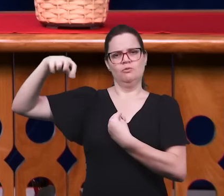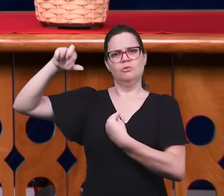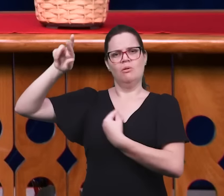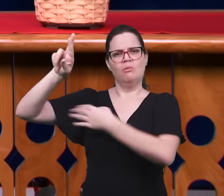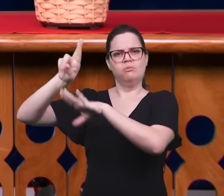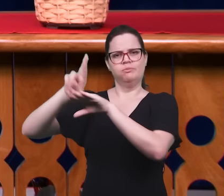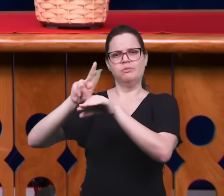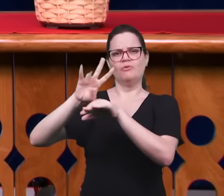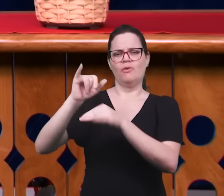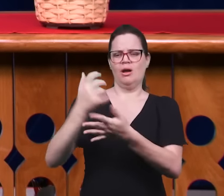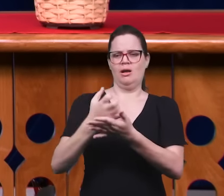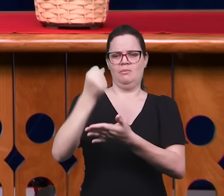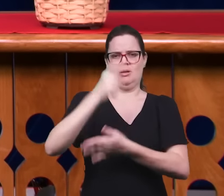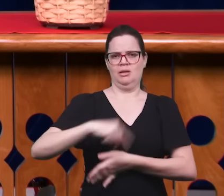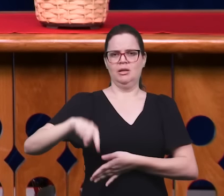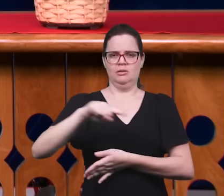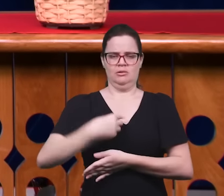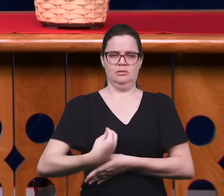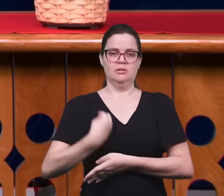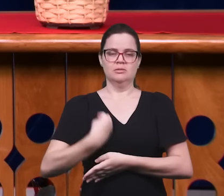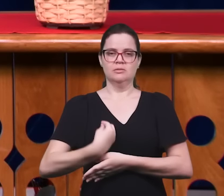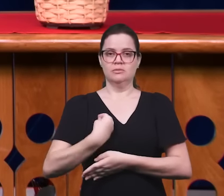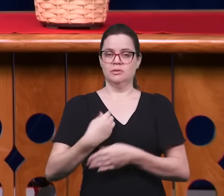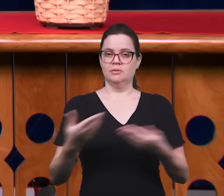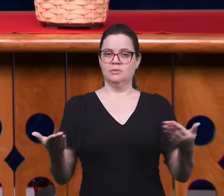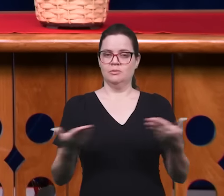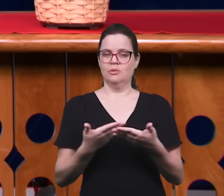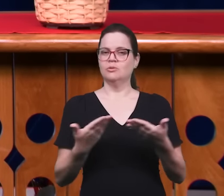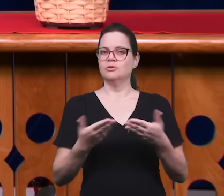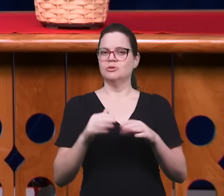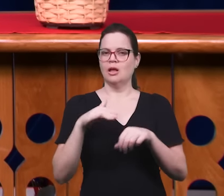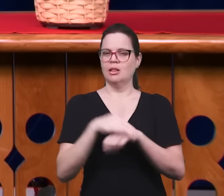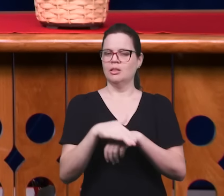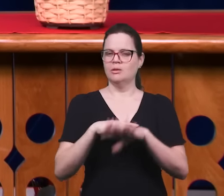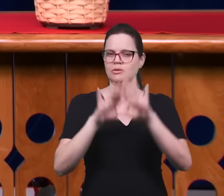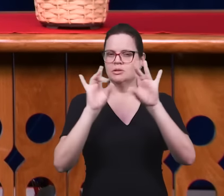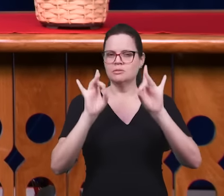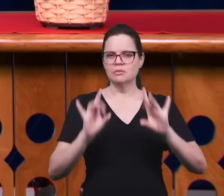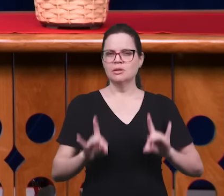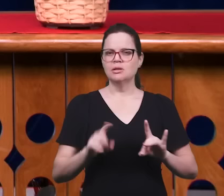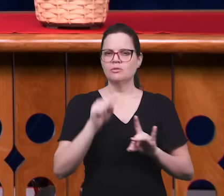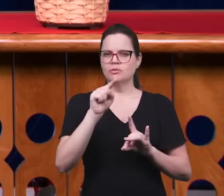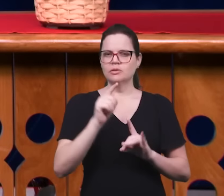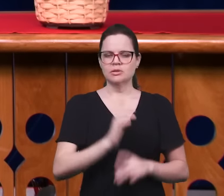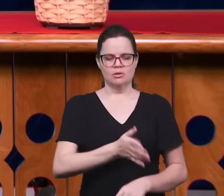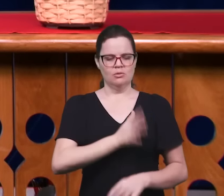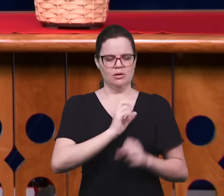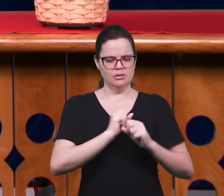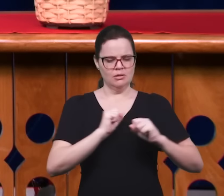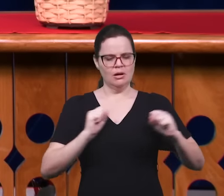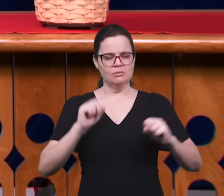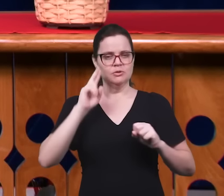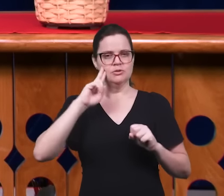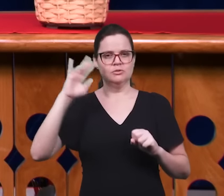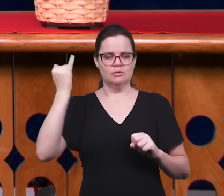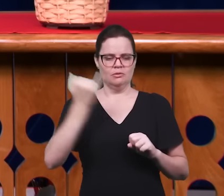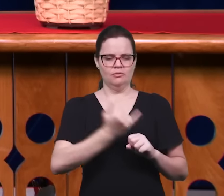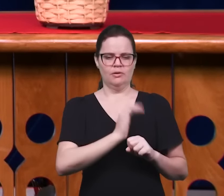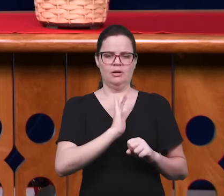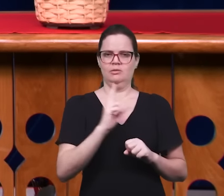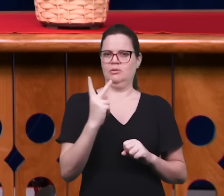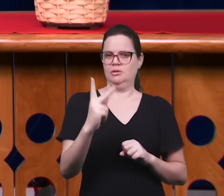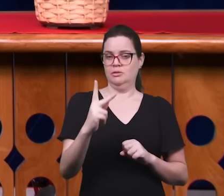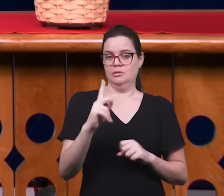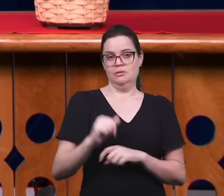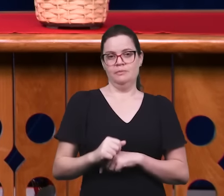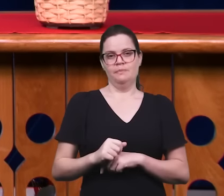buscar. Tão especial nesta noite, deixe que esta voz mansa e delicada fale com você e